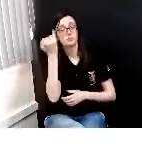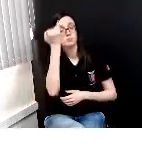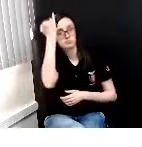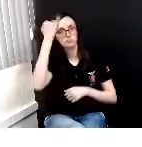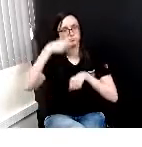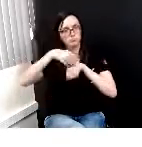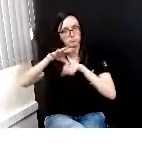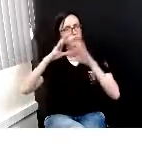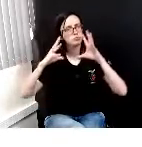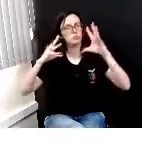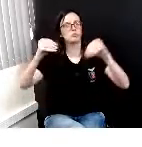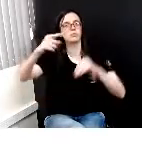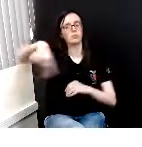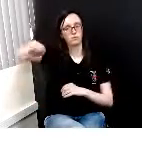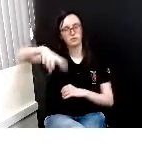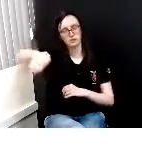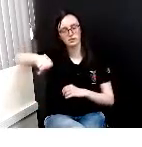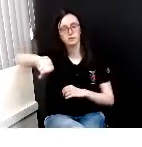todos que